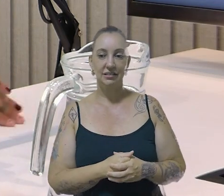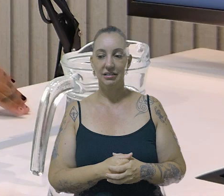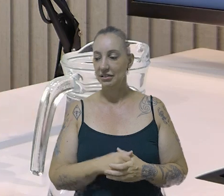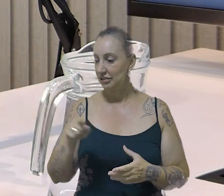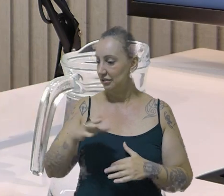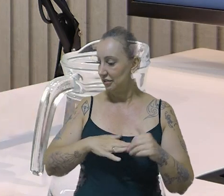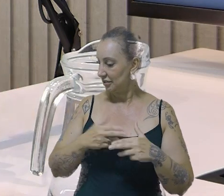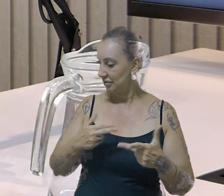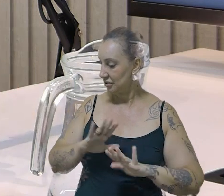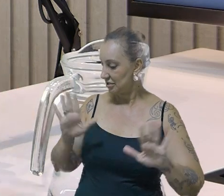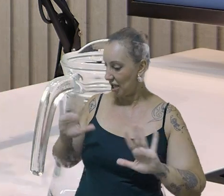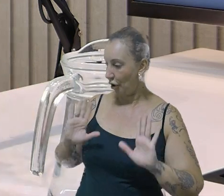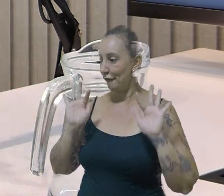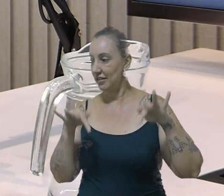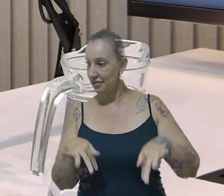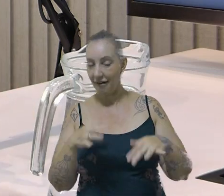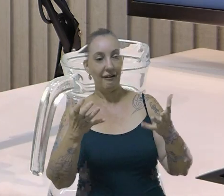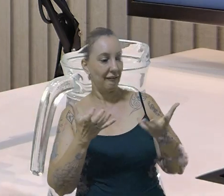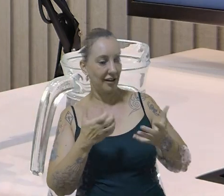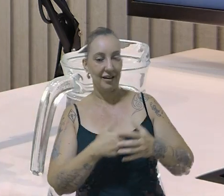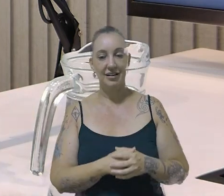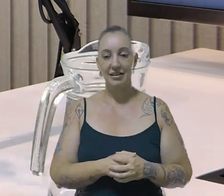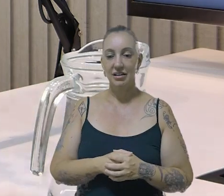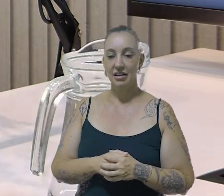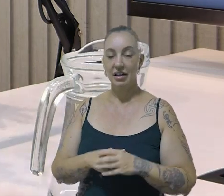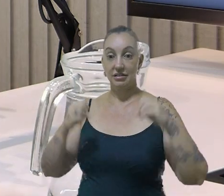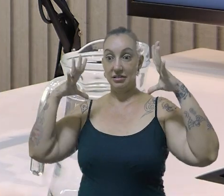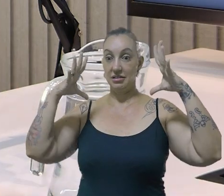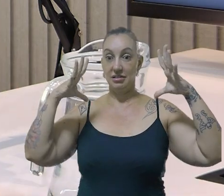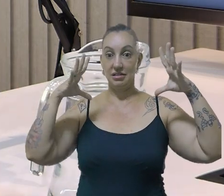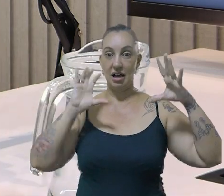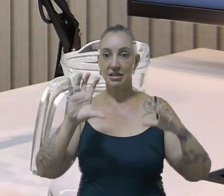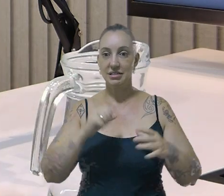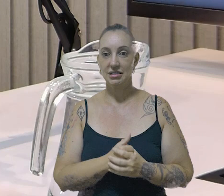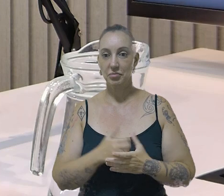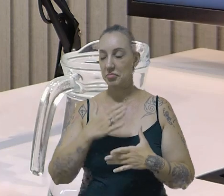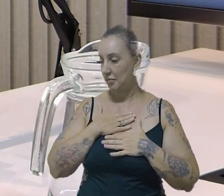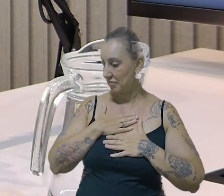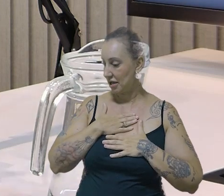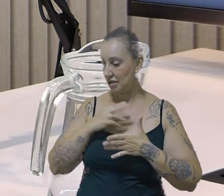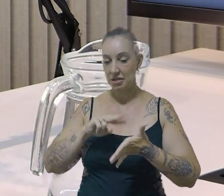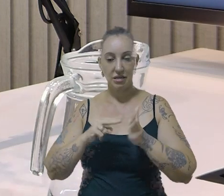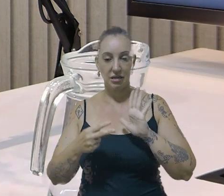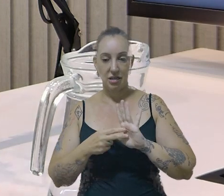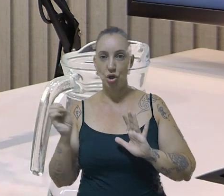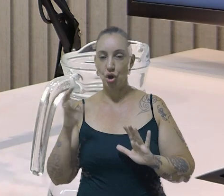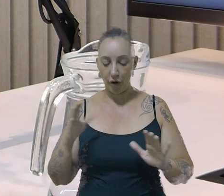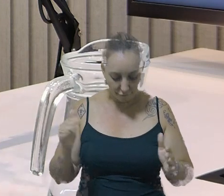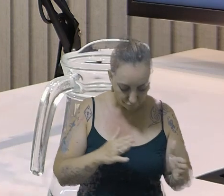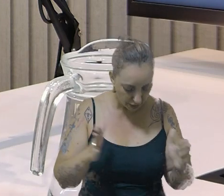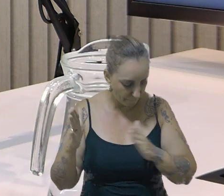toda anterior não mas no final eu quero um refletor que Acenda assim que para mim vai significar um novo caminho um novo